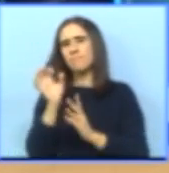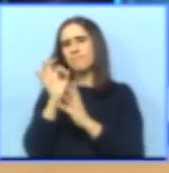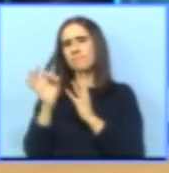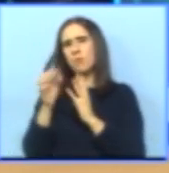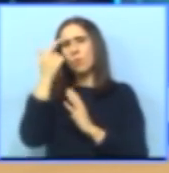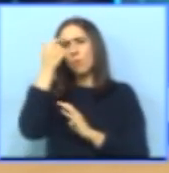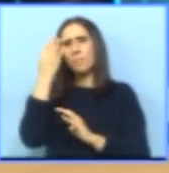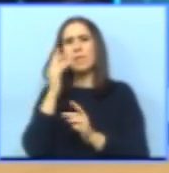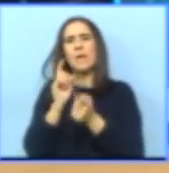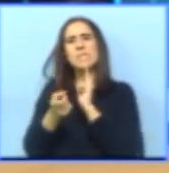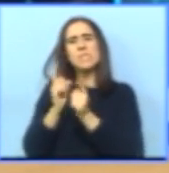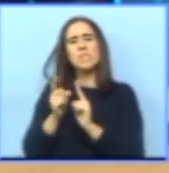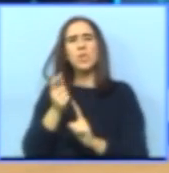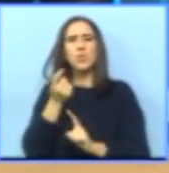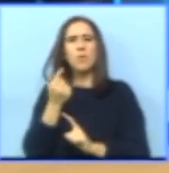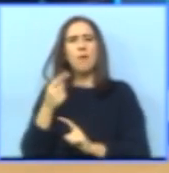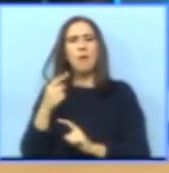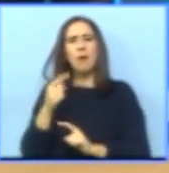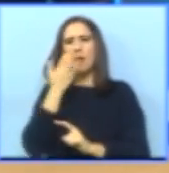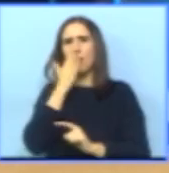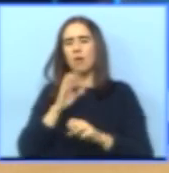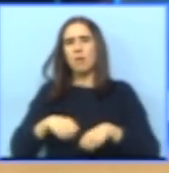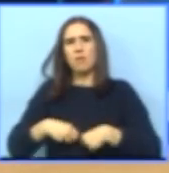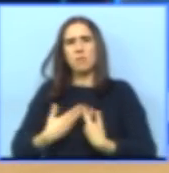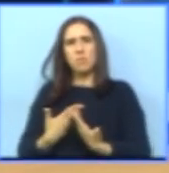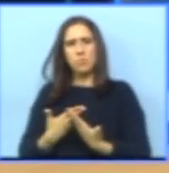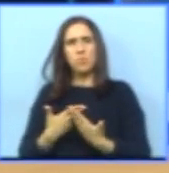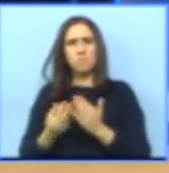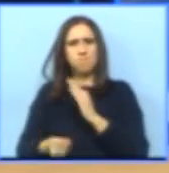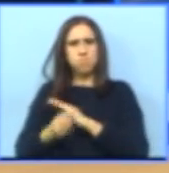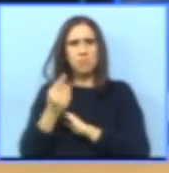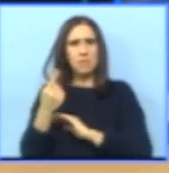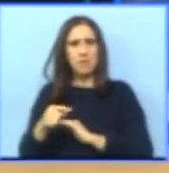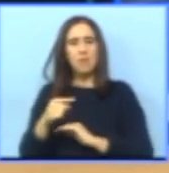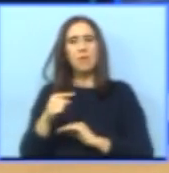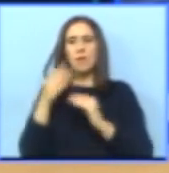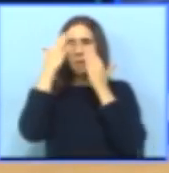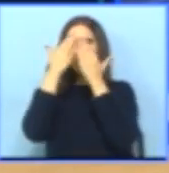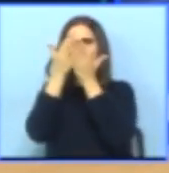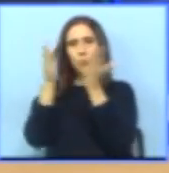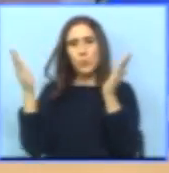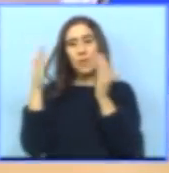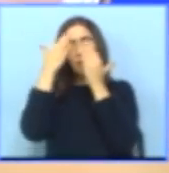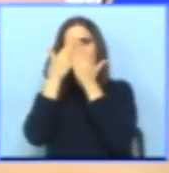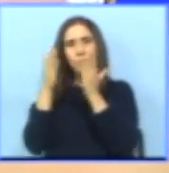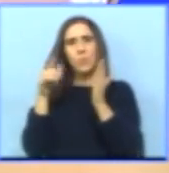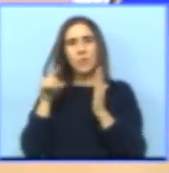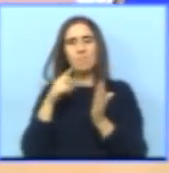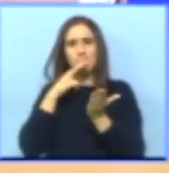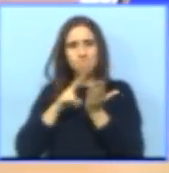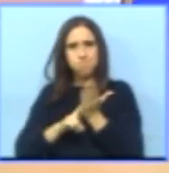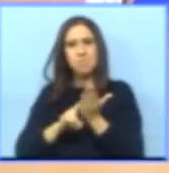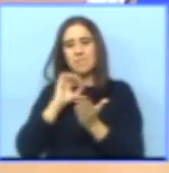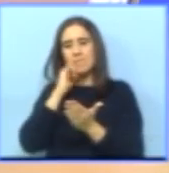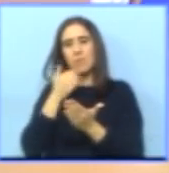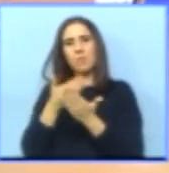o outro. Há aqui uma atitude muito particular de abertura. E essa abertura vai ser o segredo do